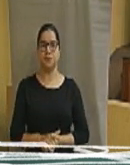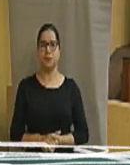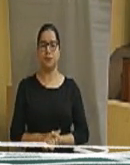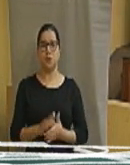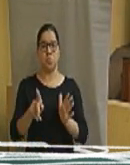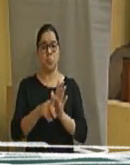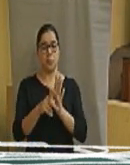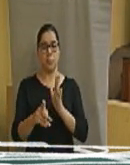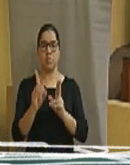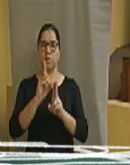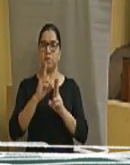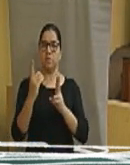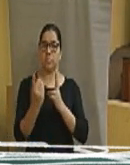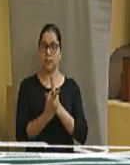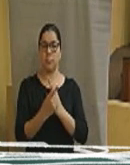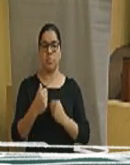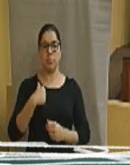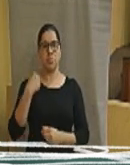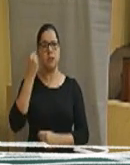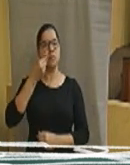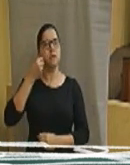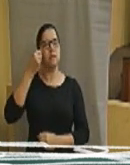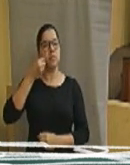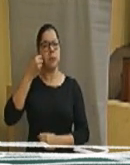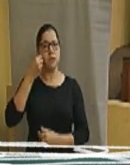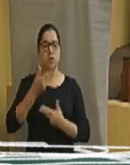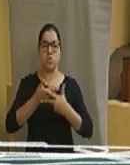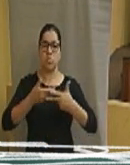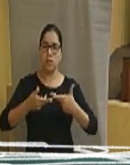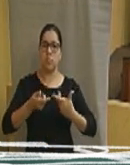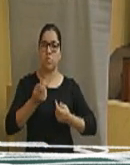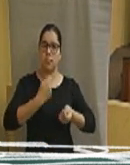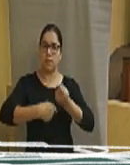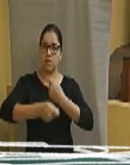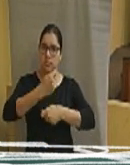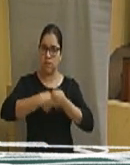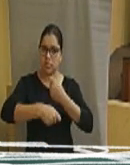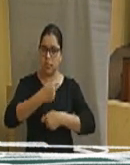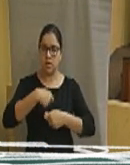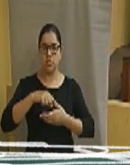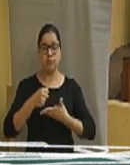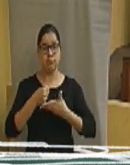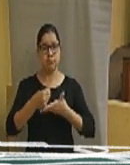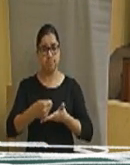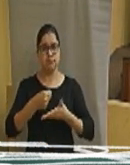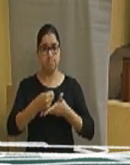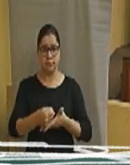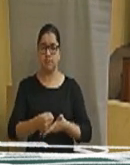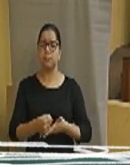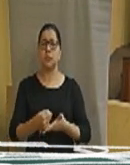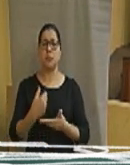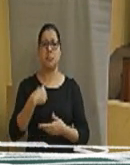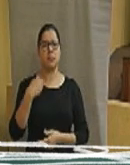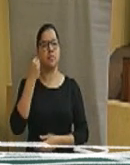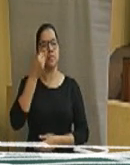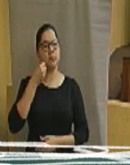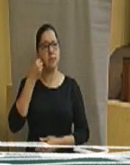Essa minha atuação na parte administrativa contribui muito com a minha